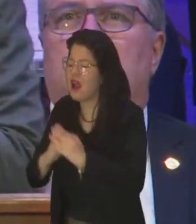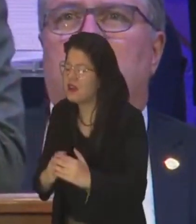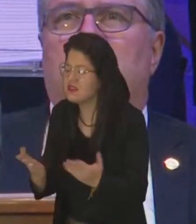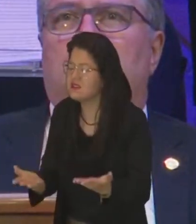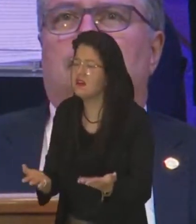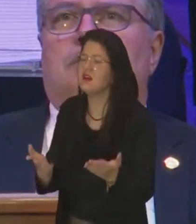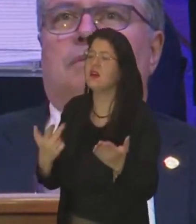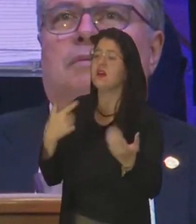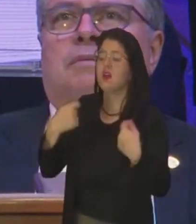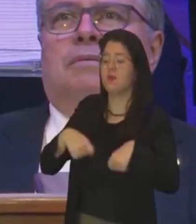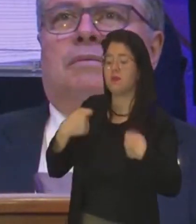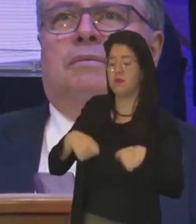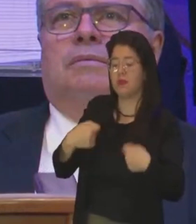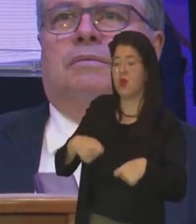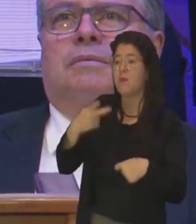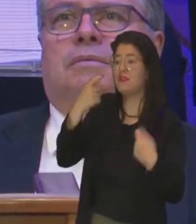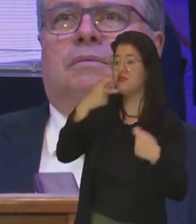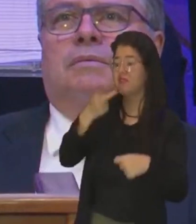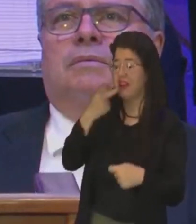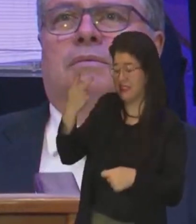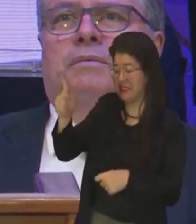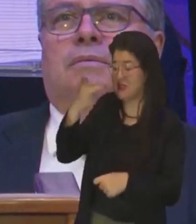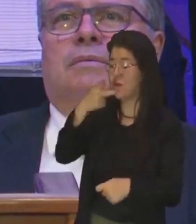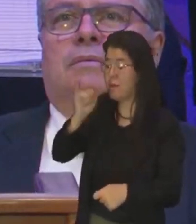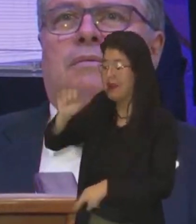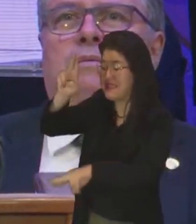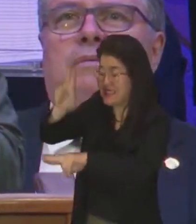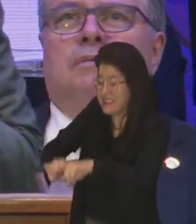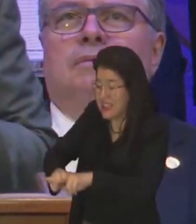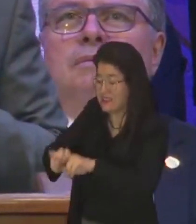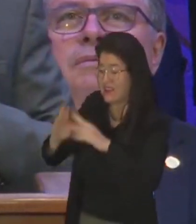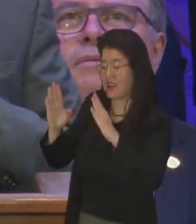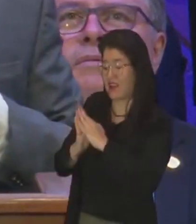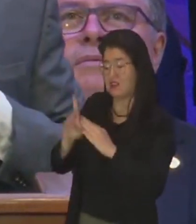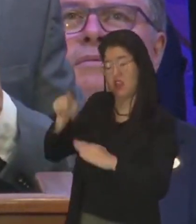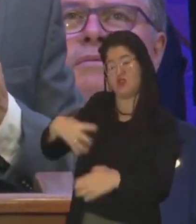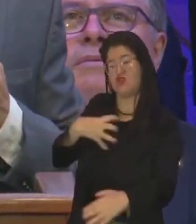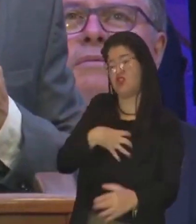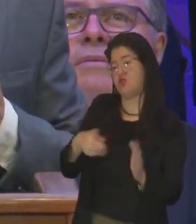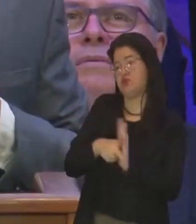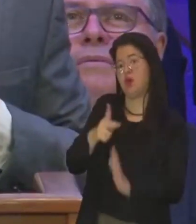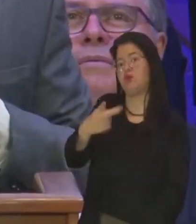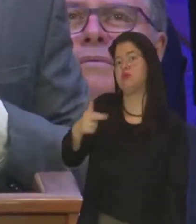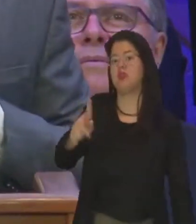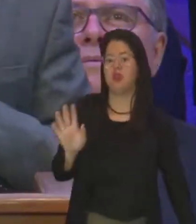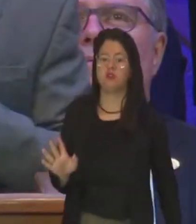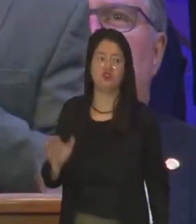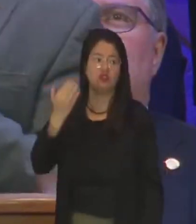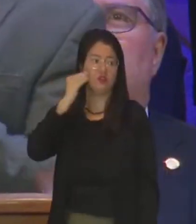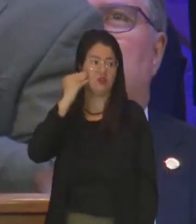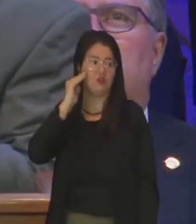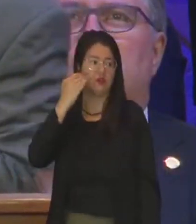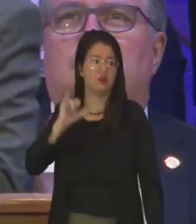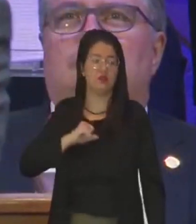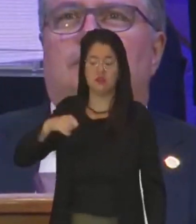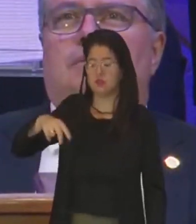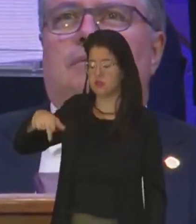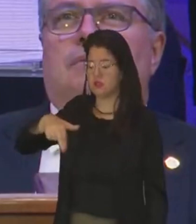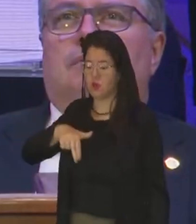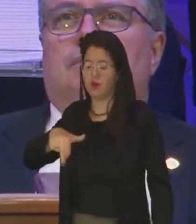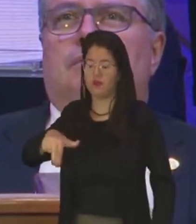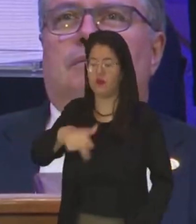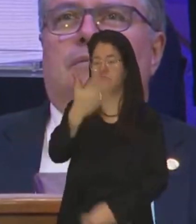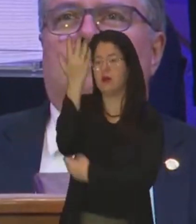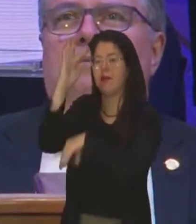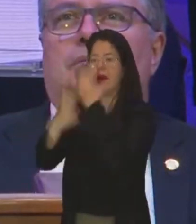pergunto assim: seu pai sentado em casa? Esse é o jeito deles, né? É a posição. Se eu estou andando na mata e vejo